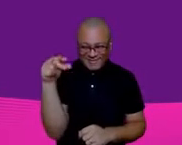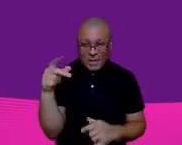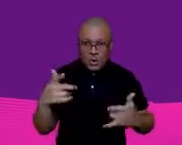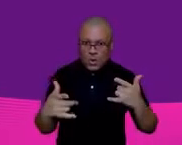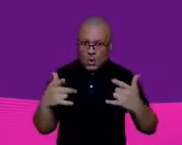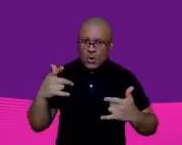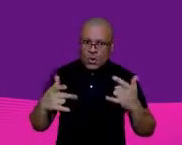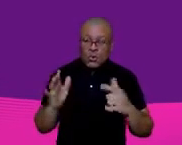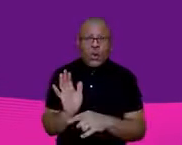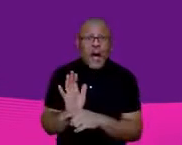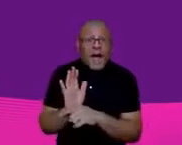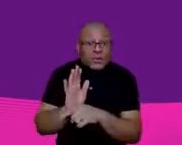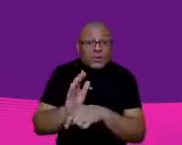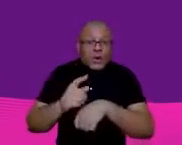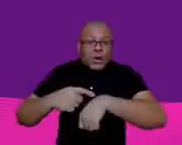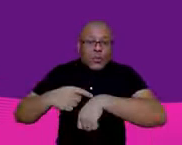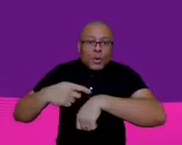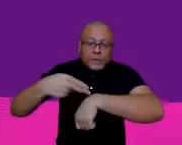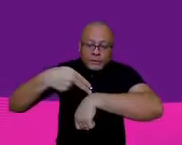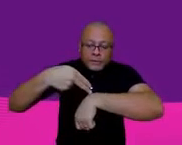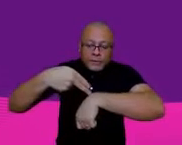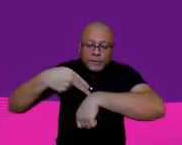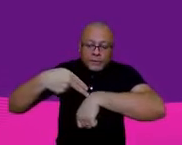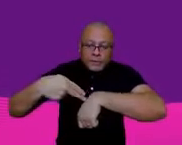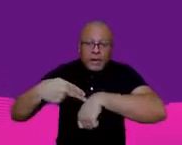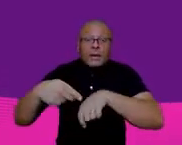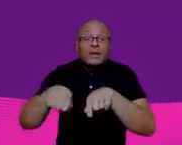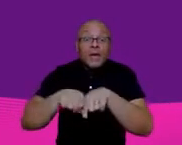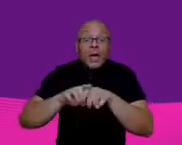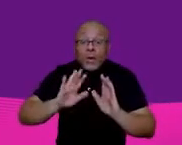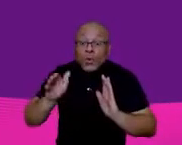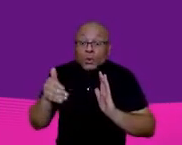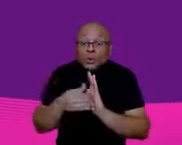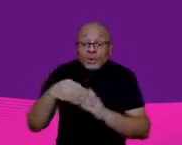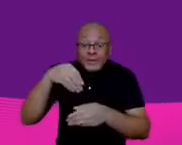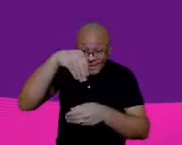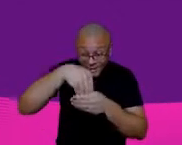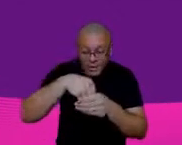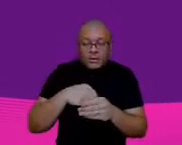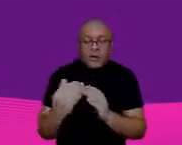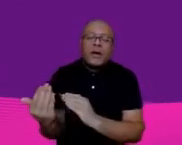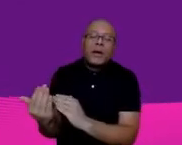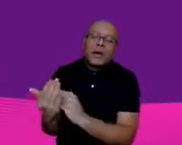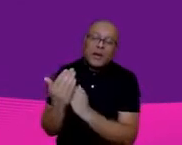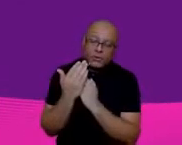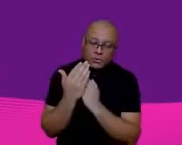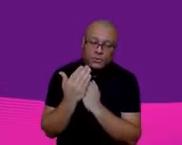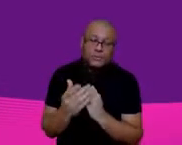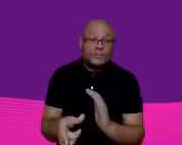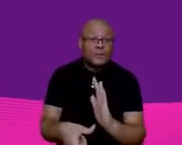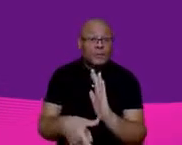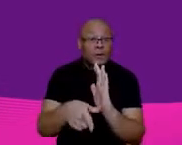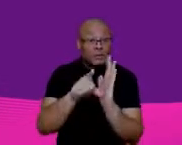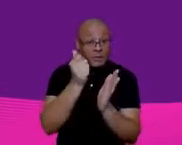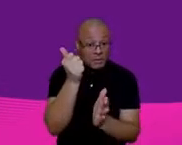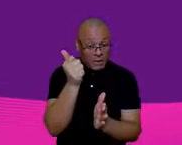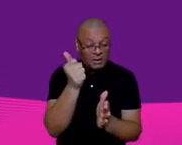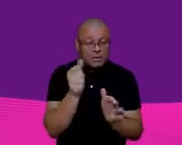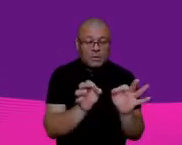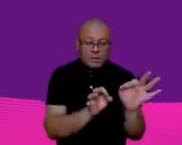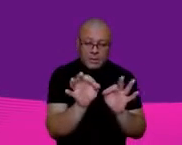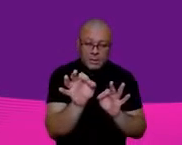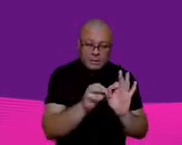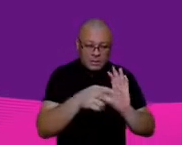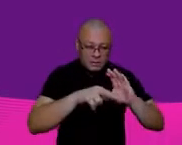incisão e ajuda a controlar tudo o que está acontecendo. Então, primeiro, o planejamento pré-operatório por tomografia.